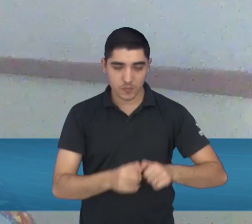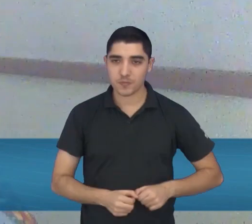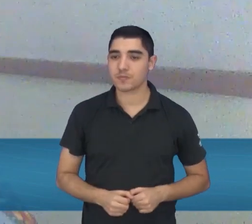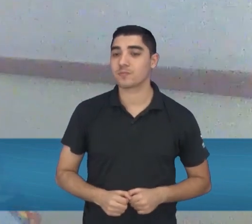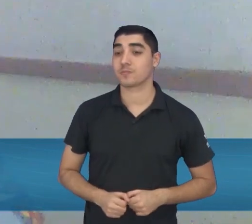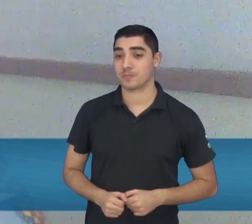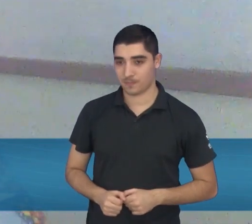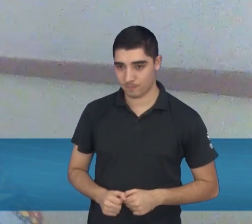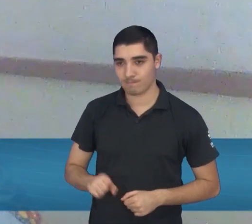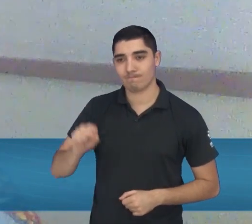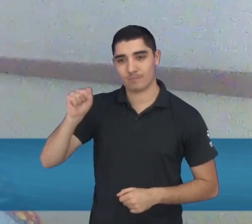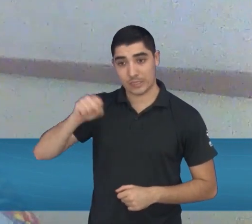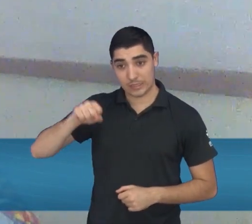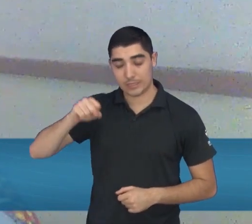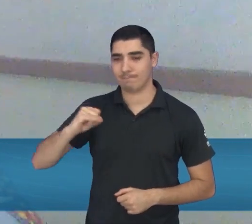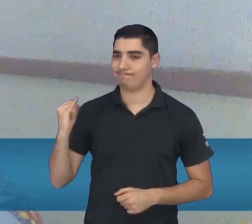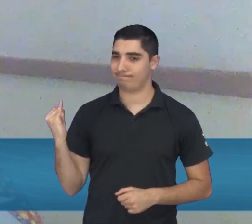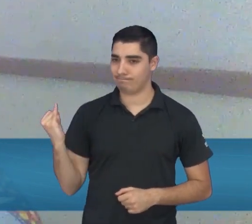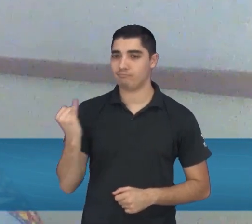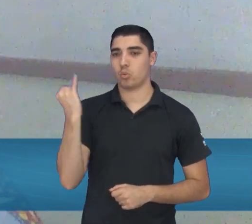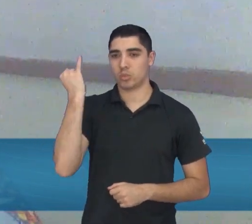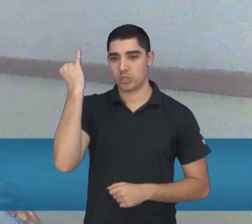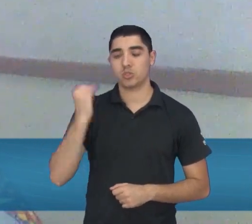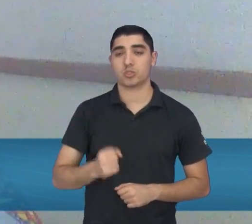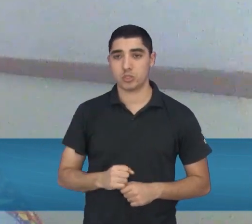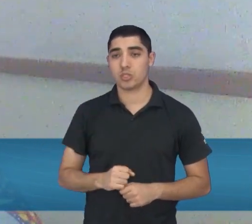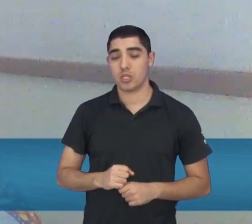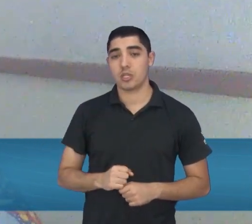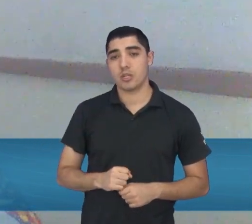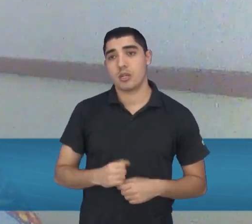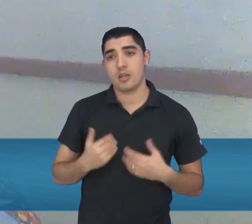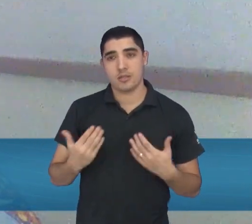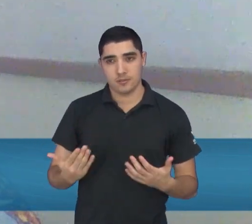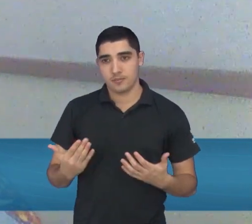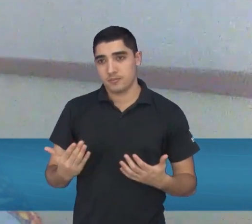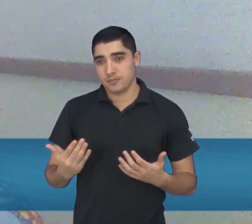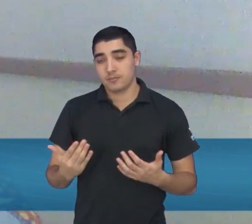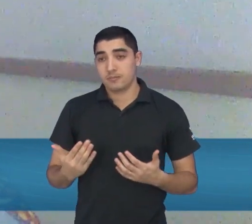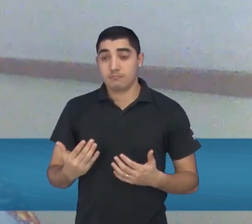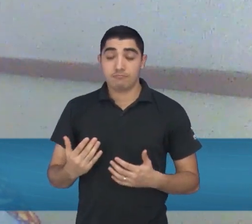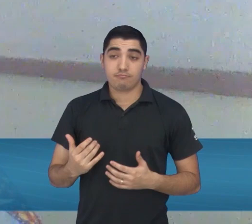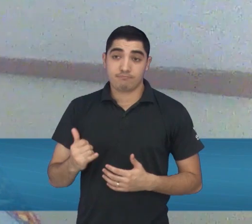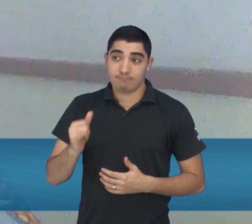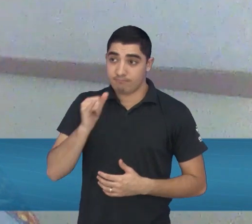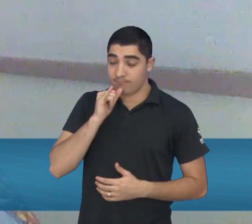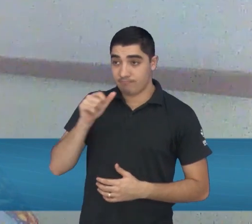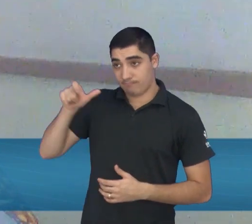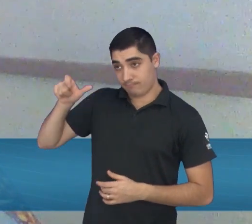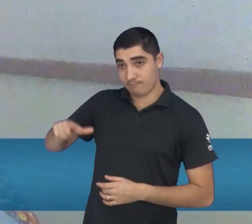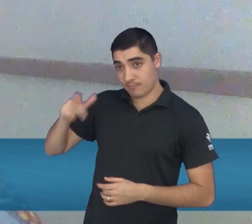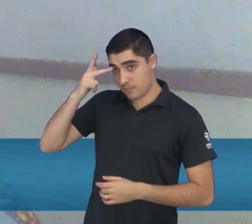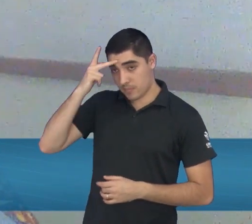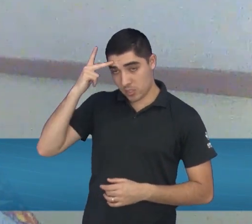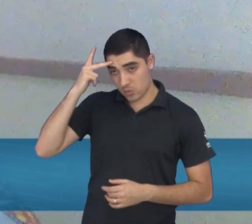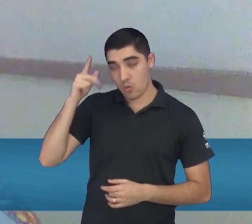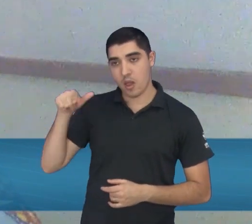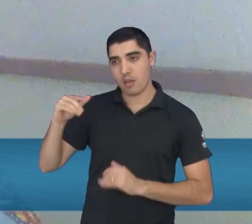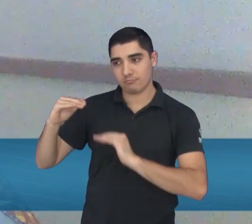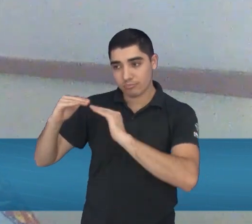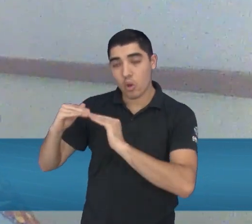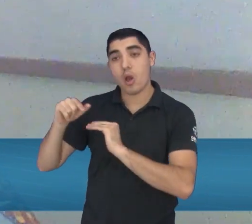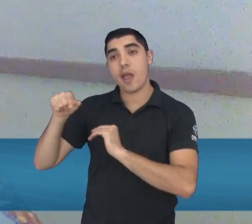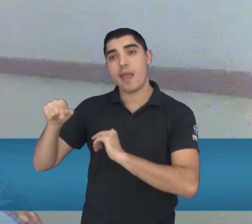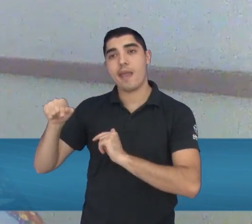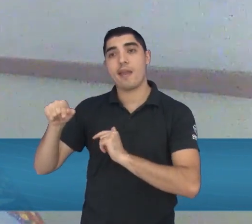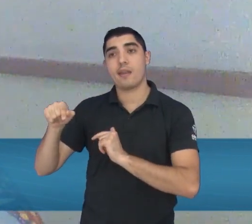Sim, é muito importante. A voz do morador traduz o desejo do